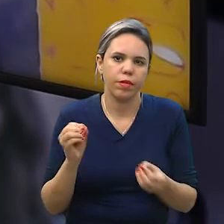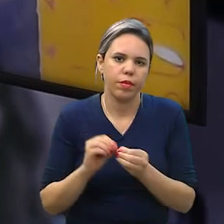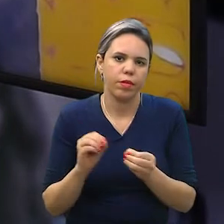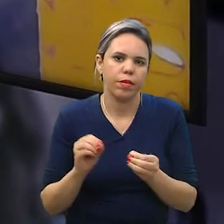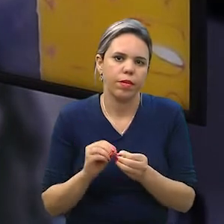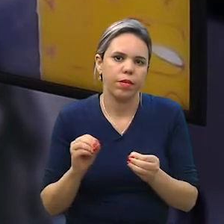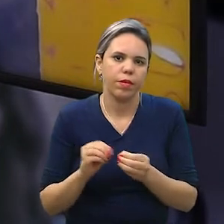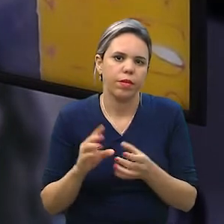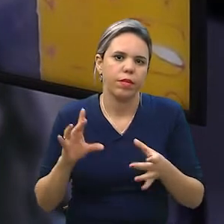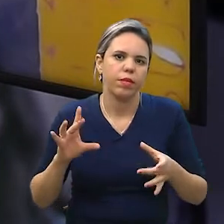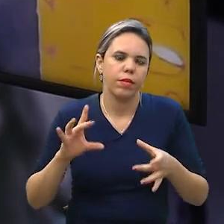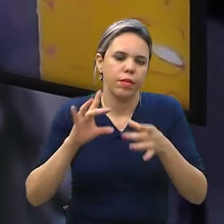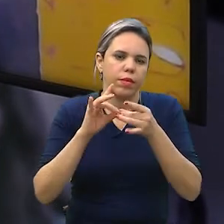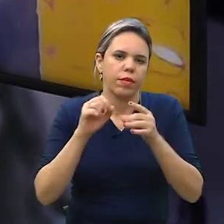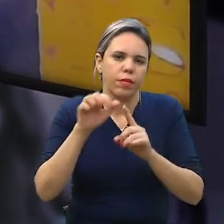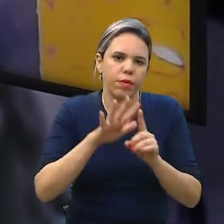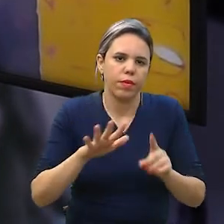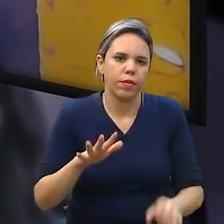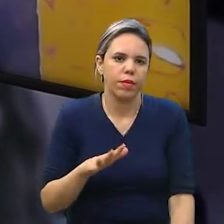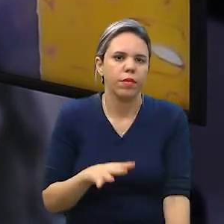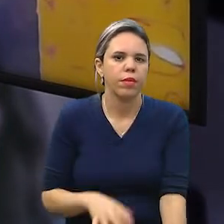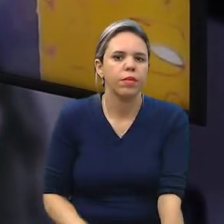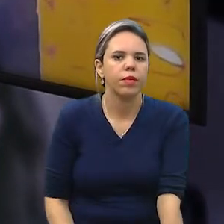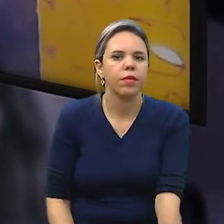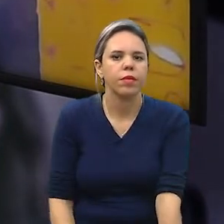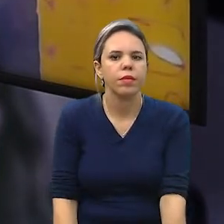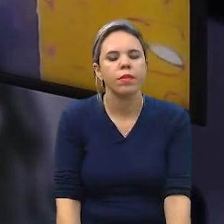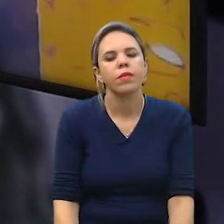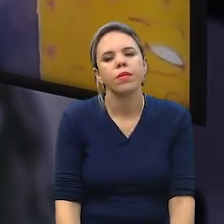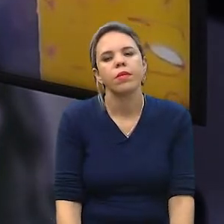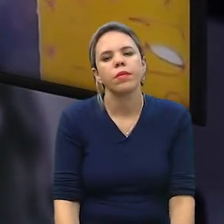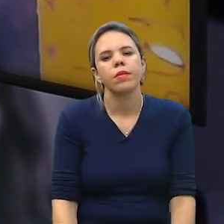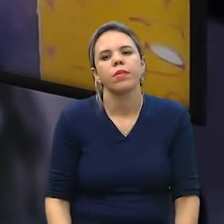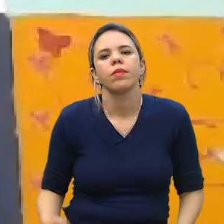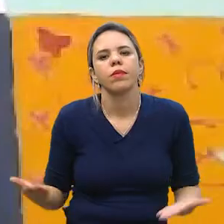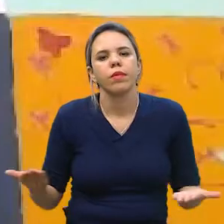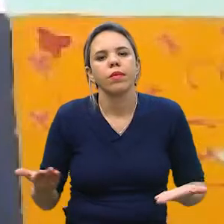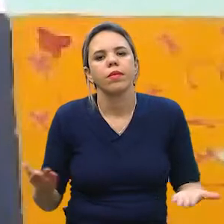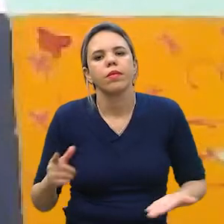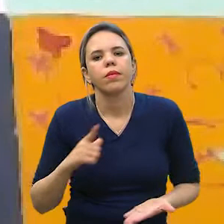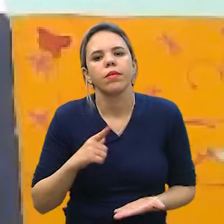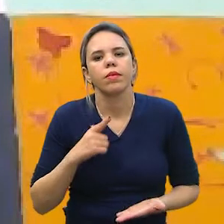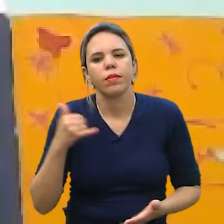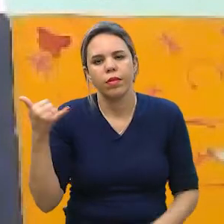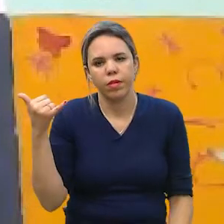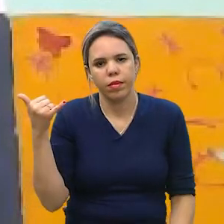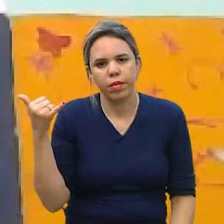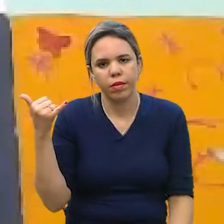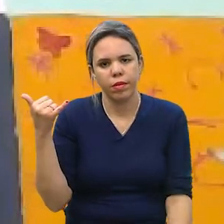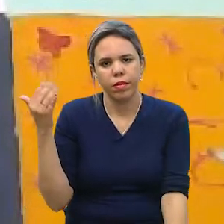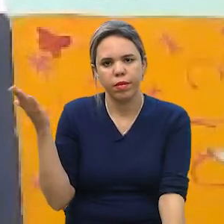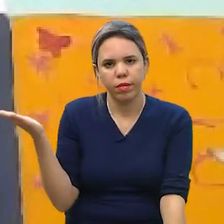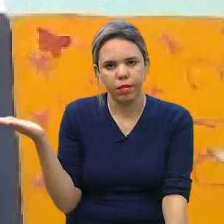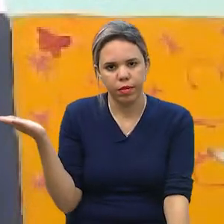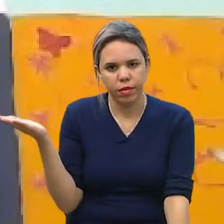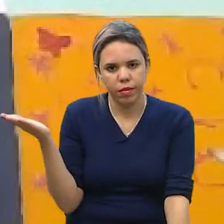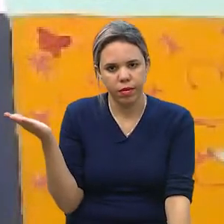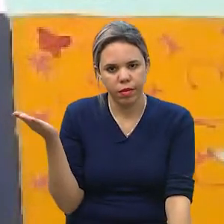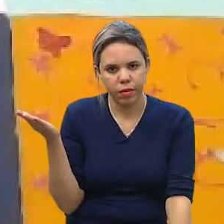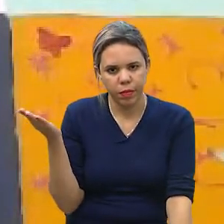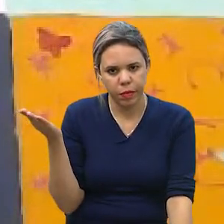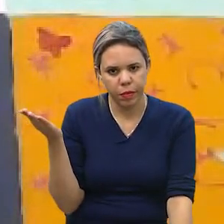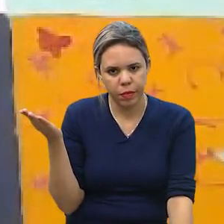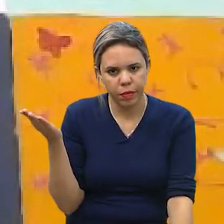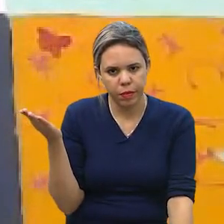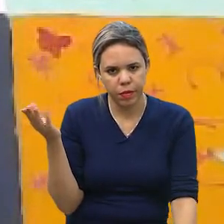funciona essa parceria com a sociedade civil também? Hoje nós temos 2 telefones que funcionam também como WhatsApp,